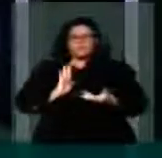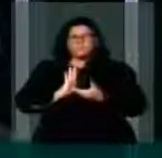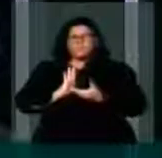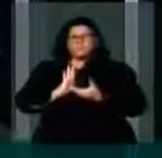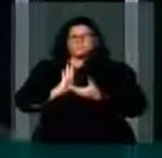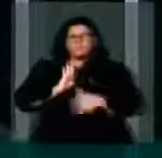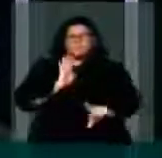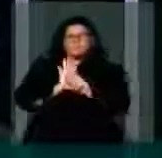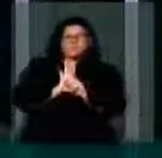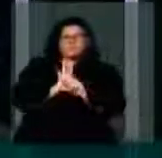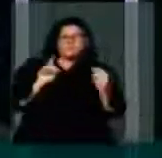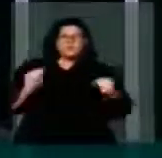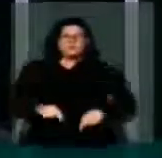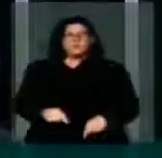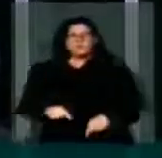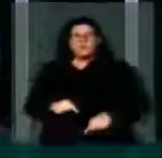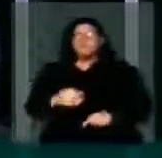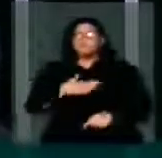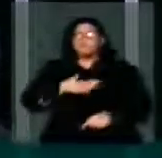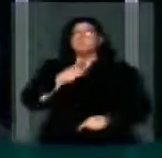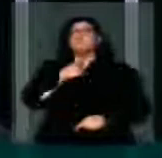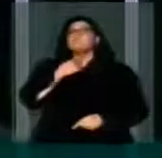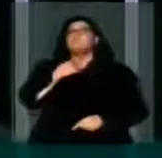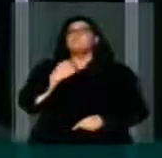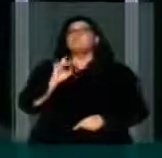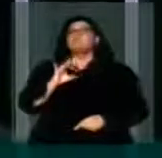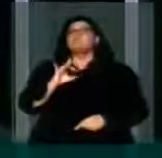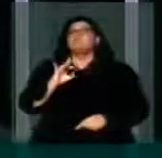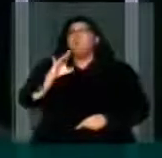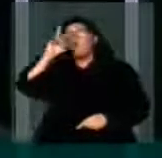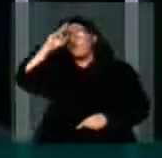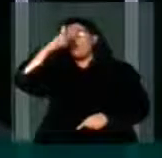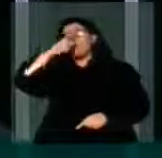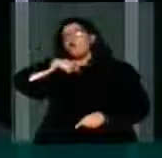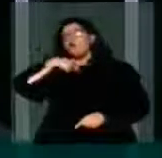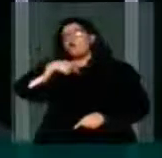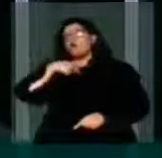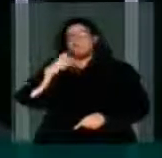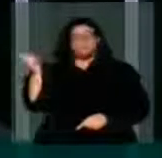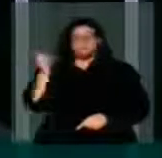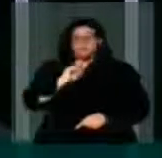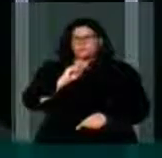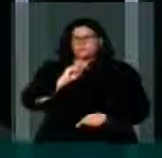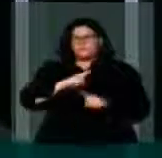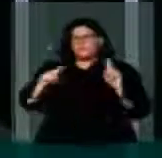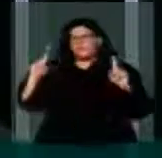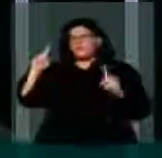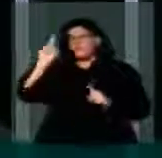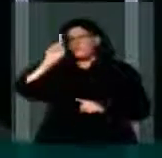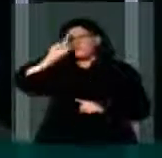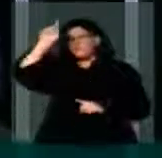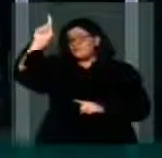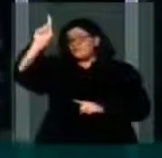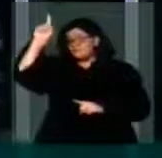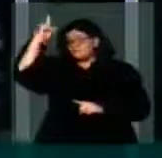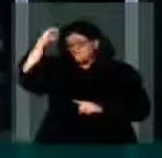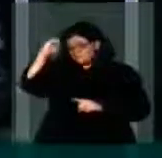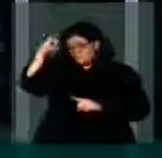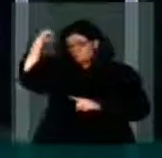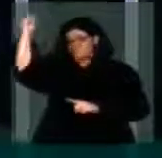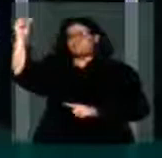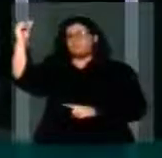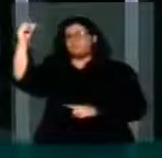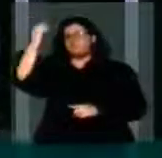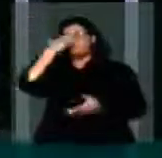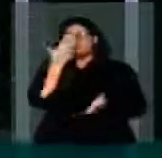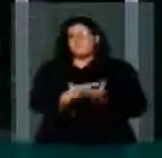minha própria vontade, mas conduzido primeiro pela vontade de Deus. Segundo, por aqueles que confiaram em mim e